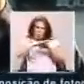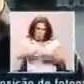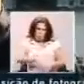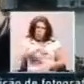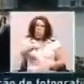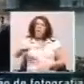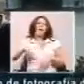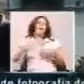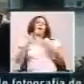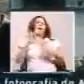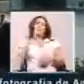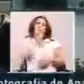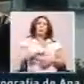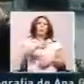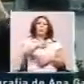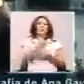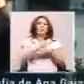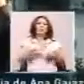sujeitos